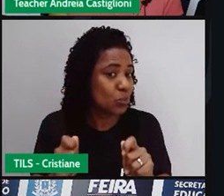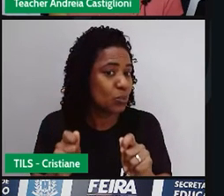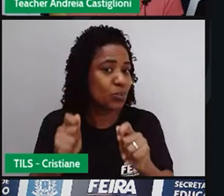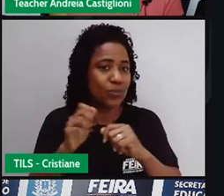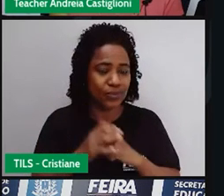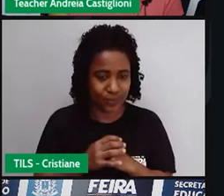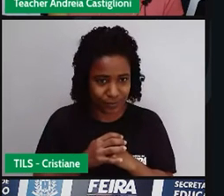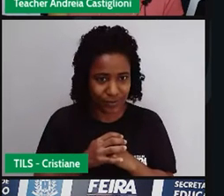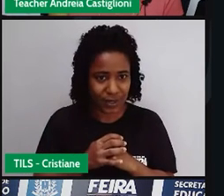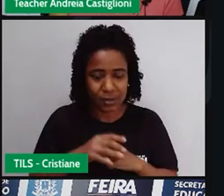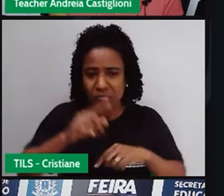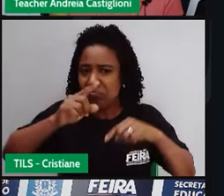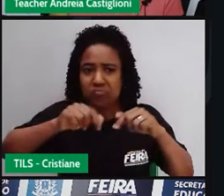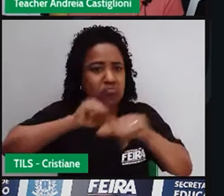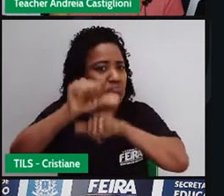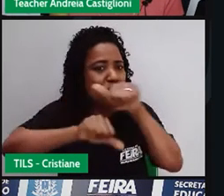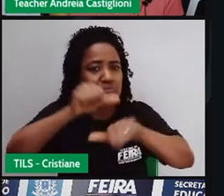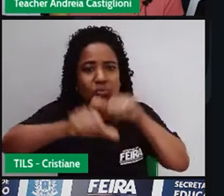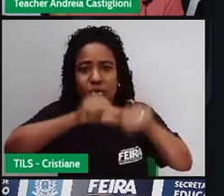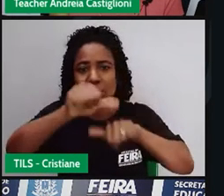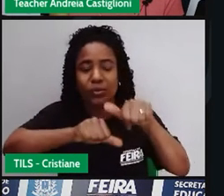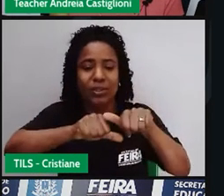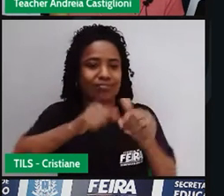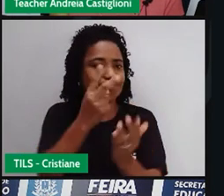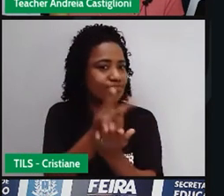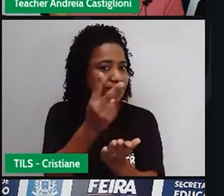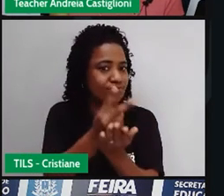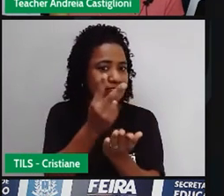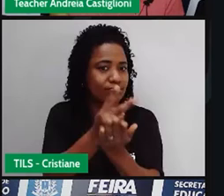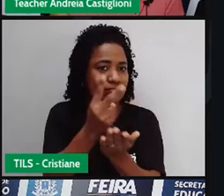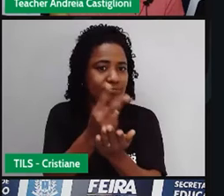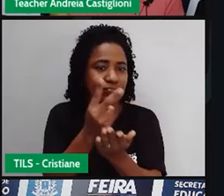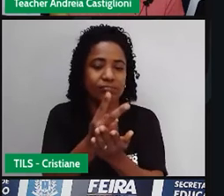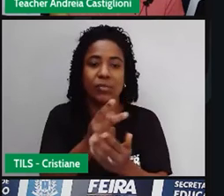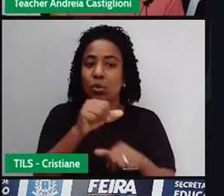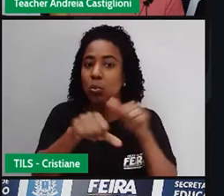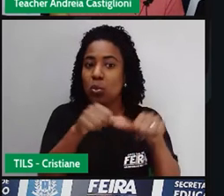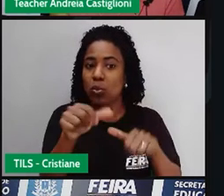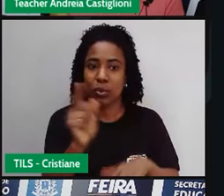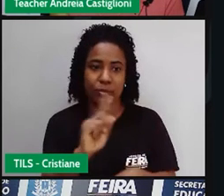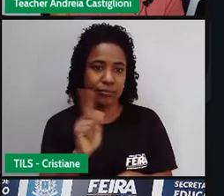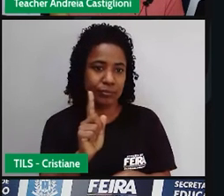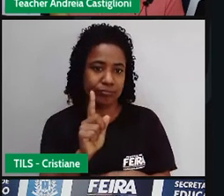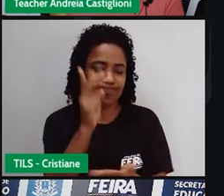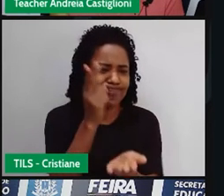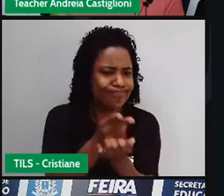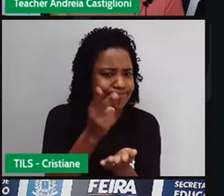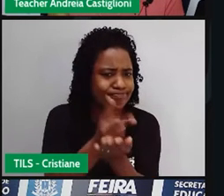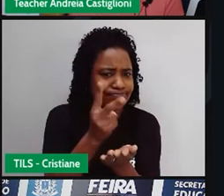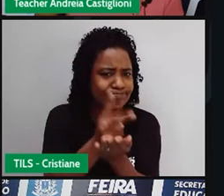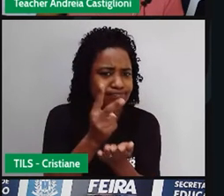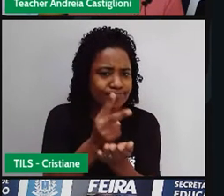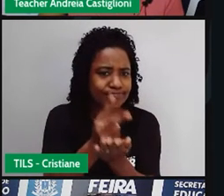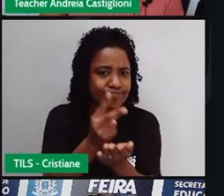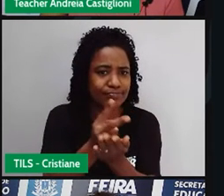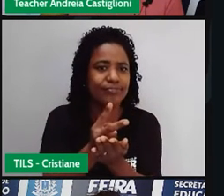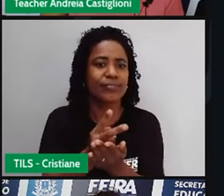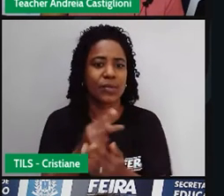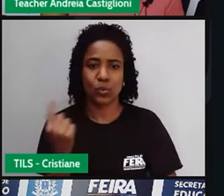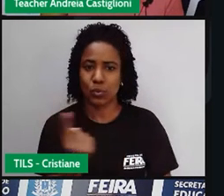um variáveis e não vão modificar eles vão continuar no formato singular sem